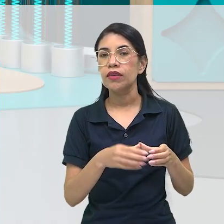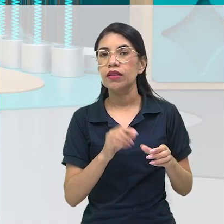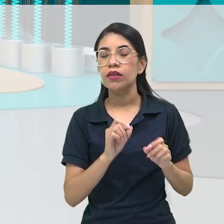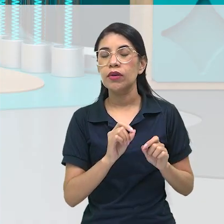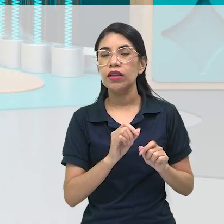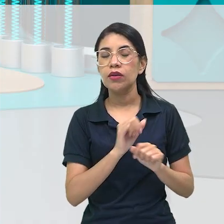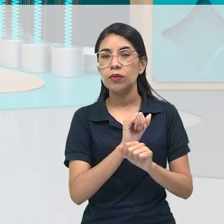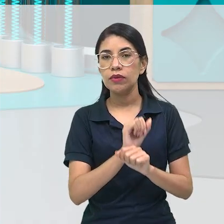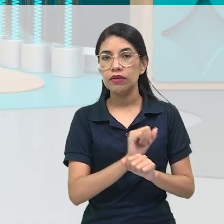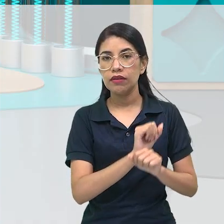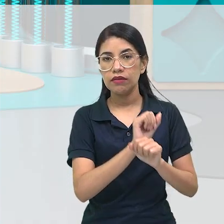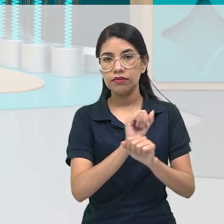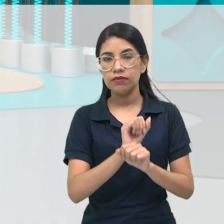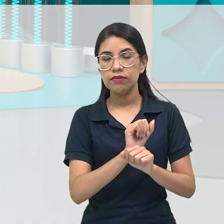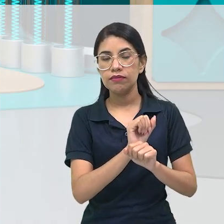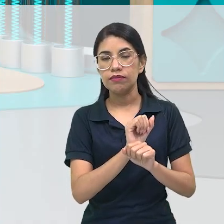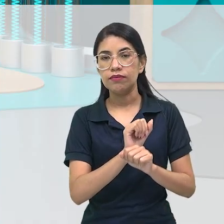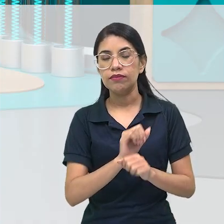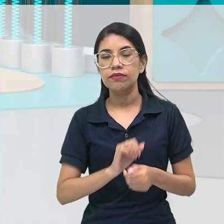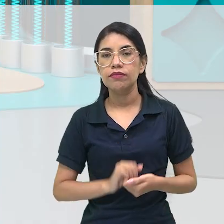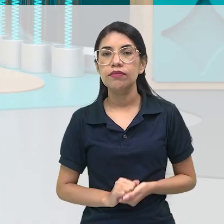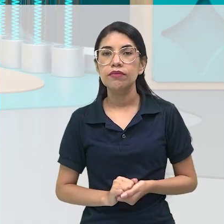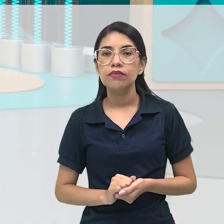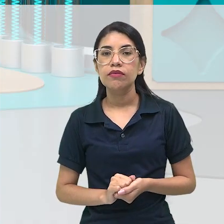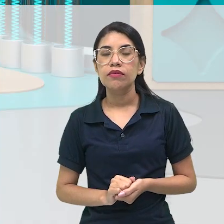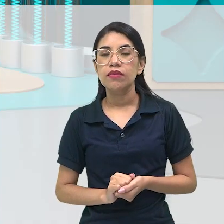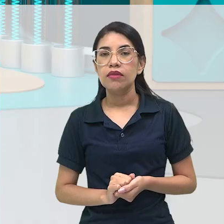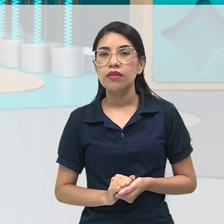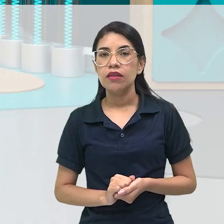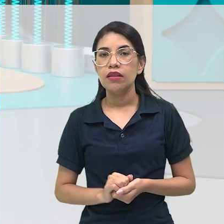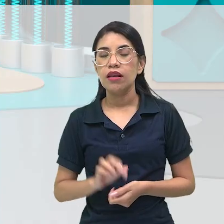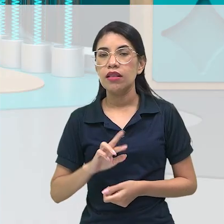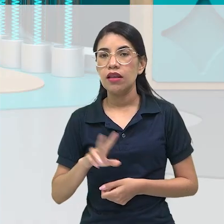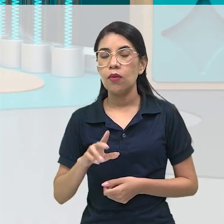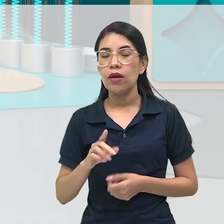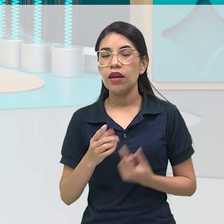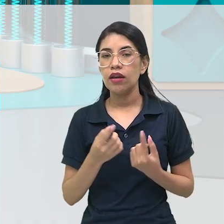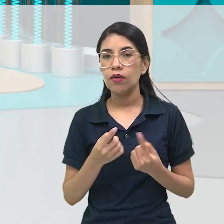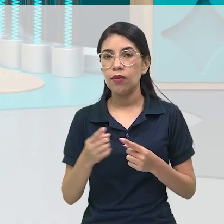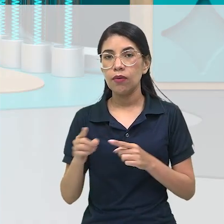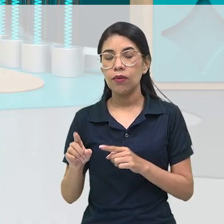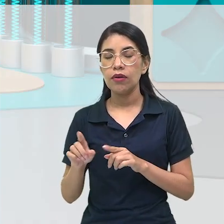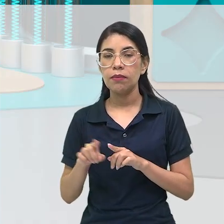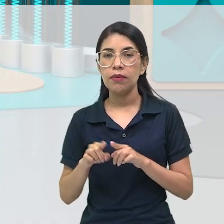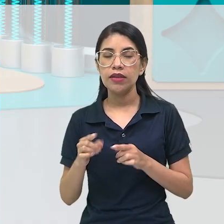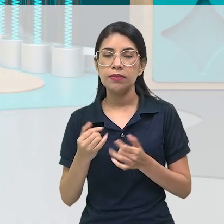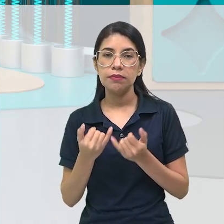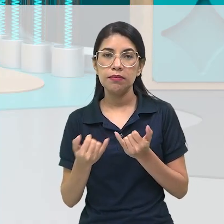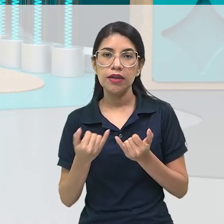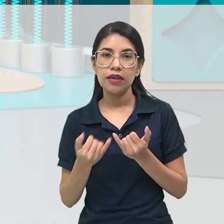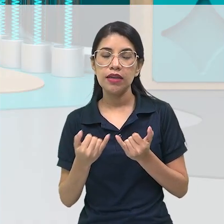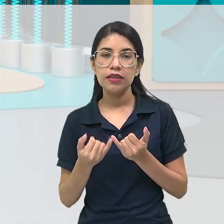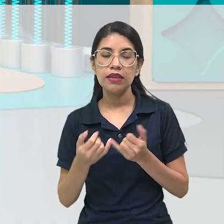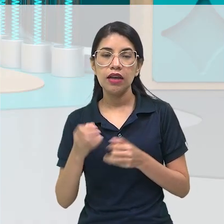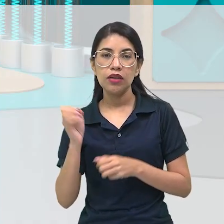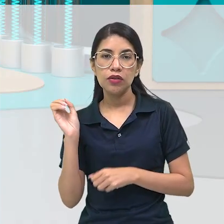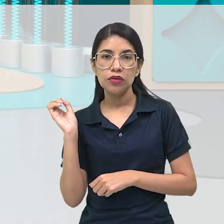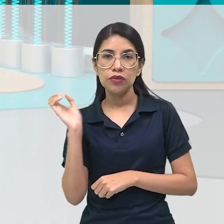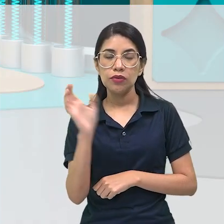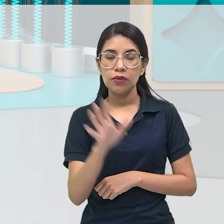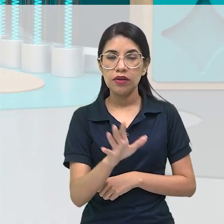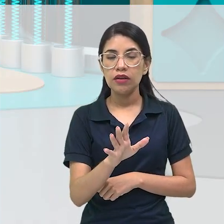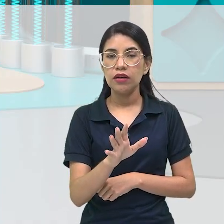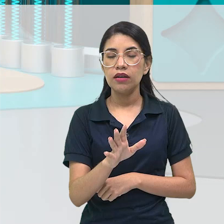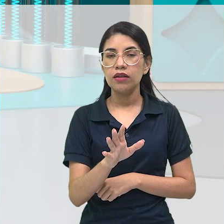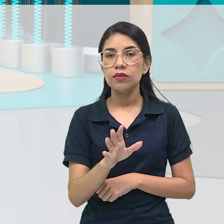de defesa. Tá? Eles não estão na condição de ataque. Embora pareça, né, quando esse movimento